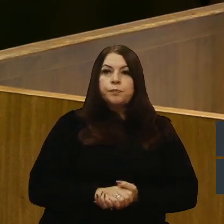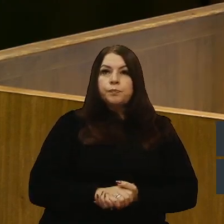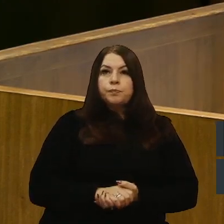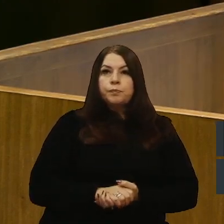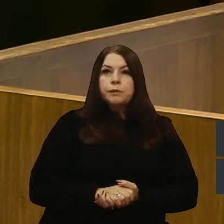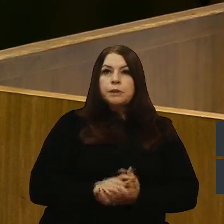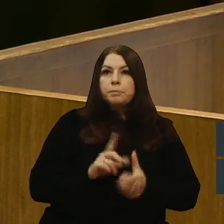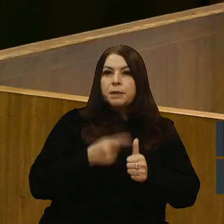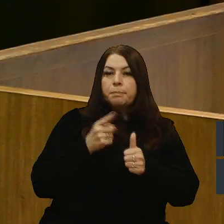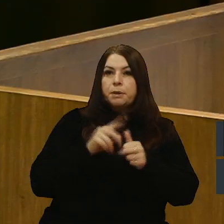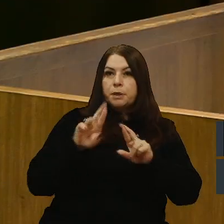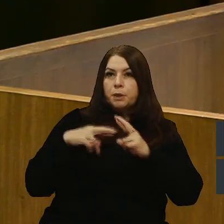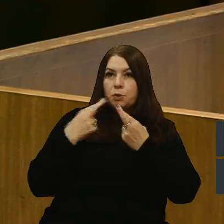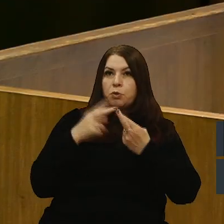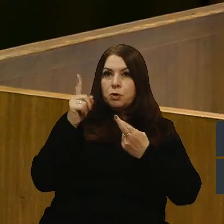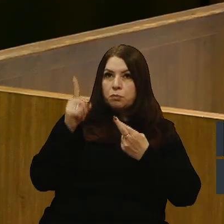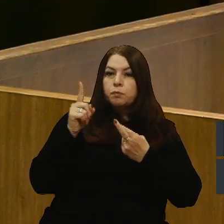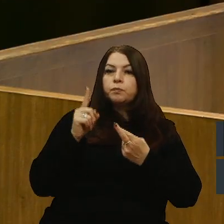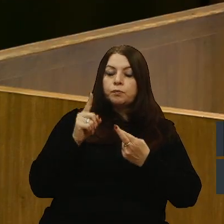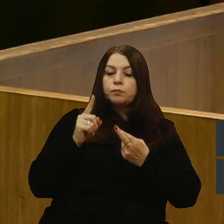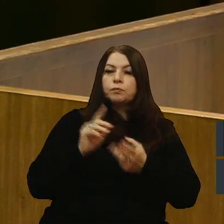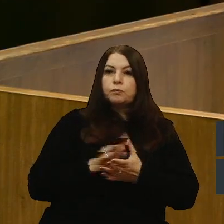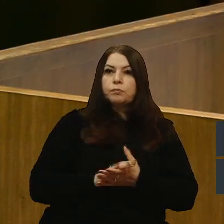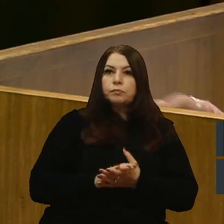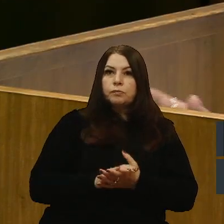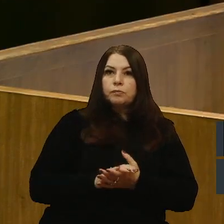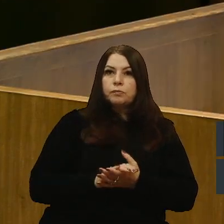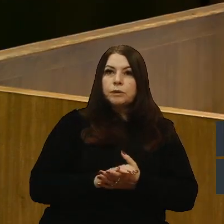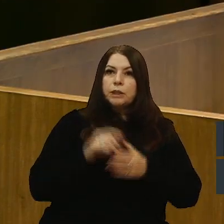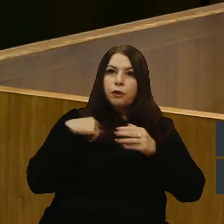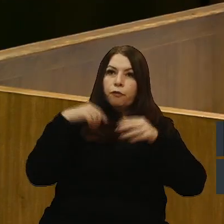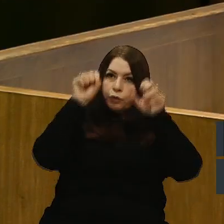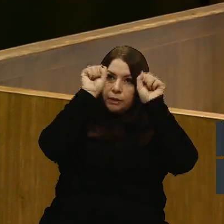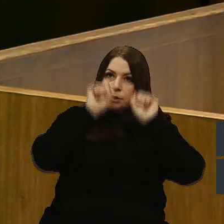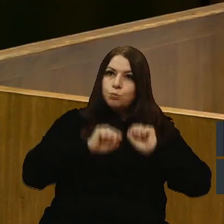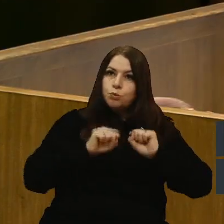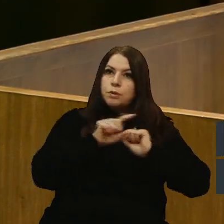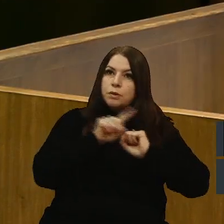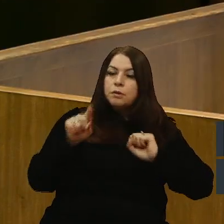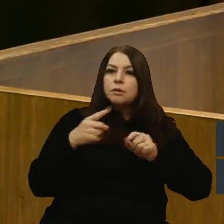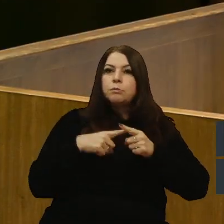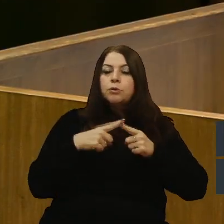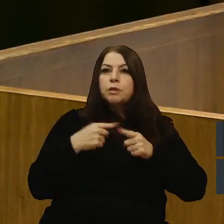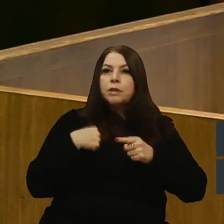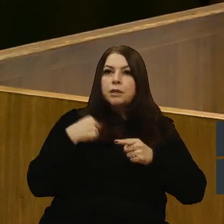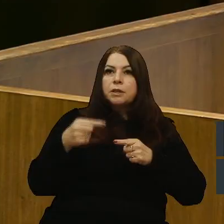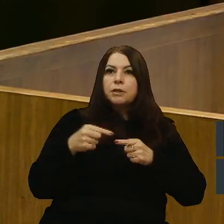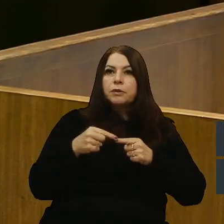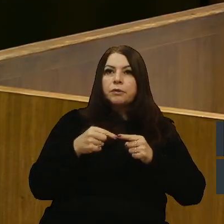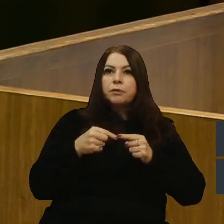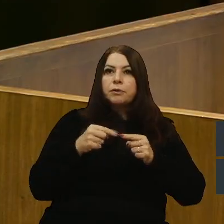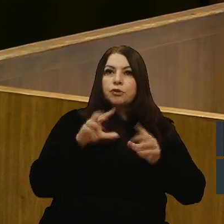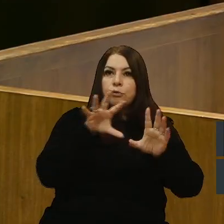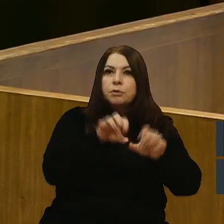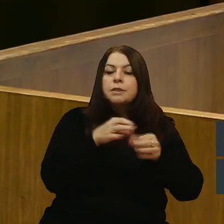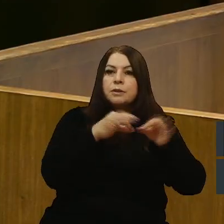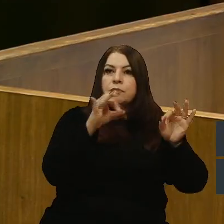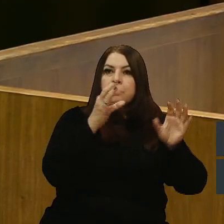Nessa primeira audiência, eu fui testemunha, porque fui eu que retirei os